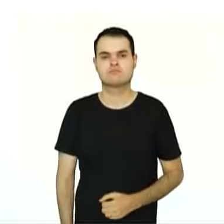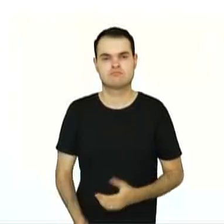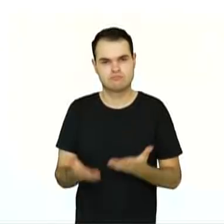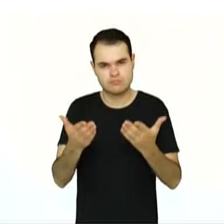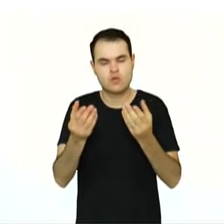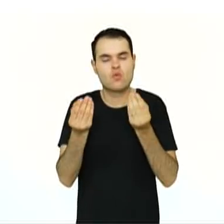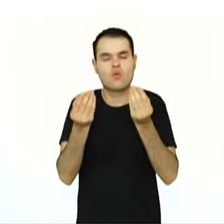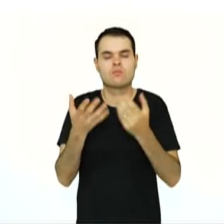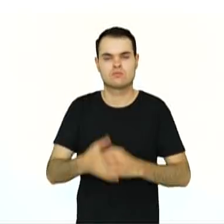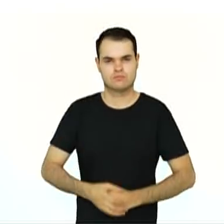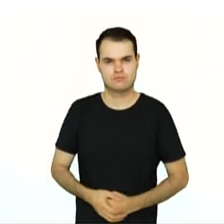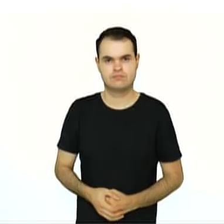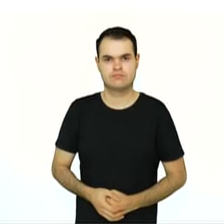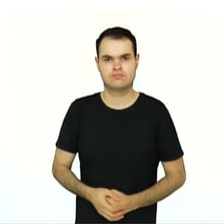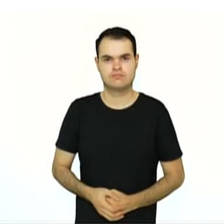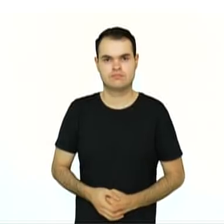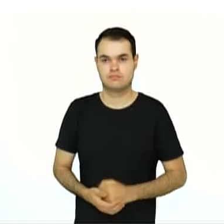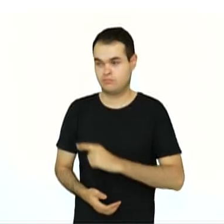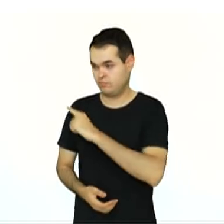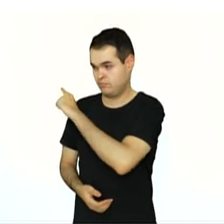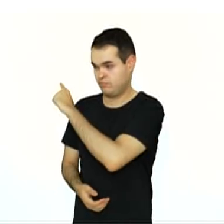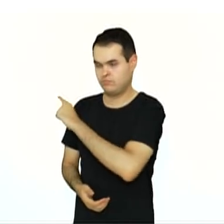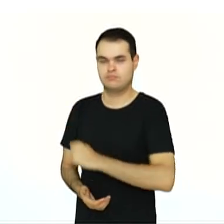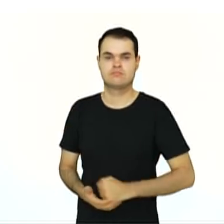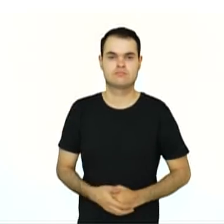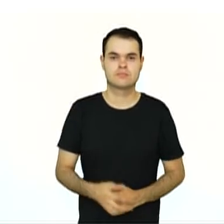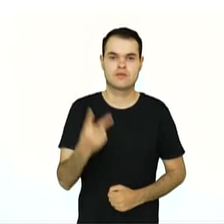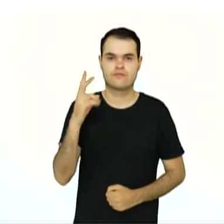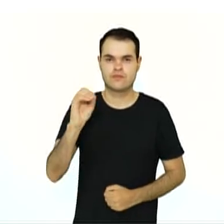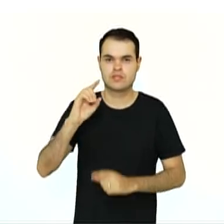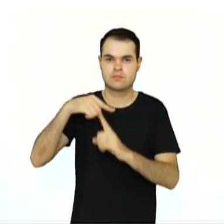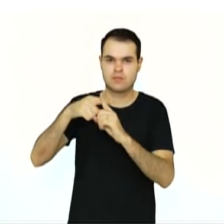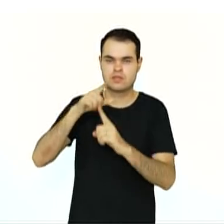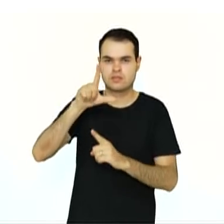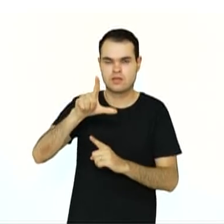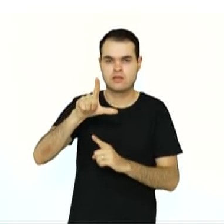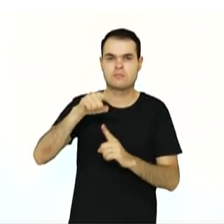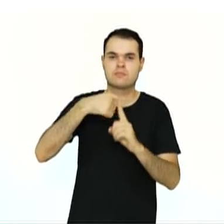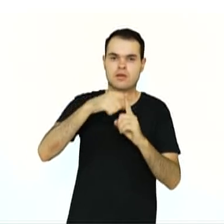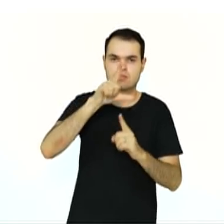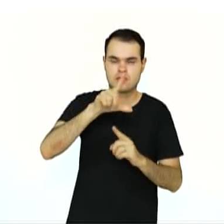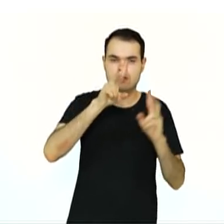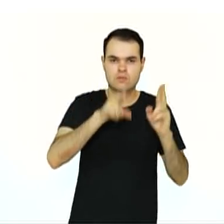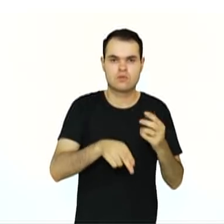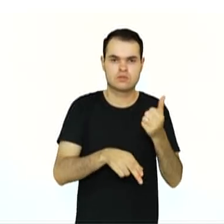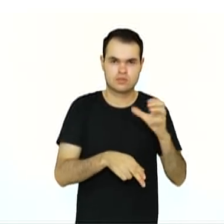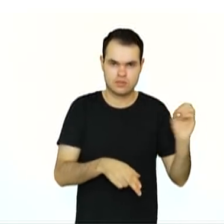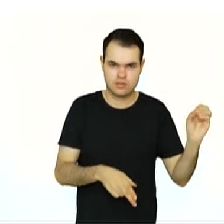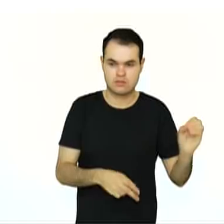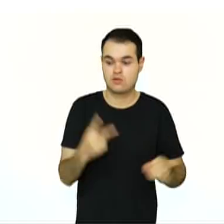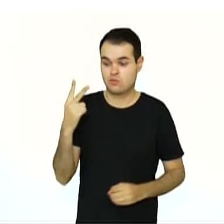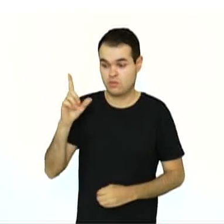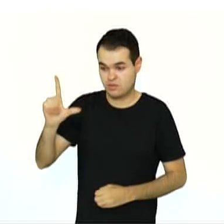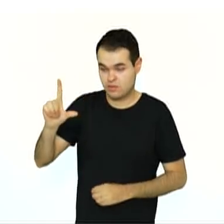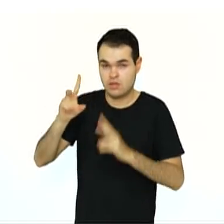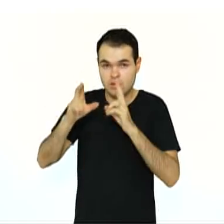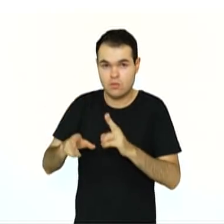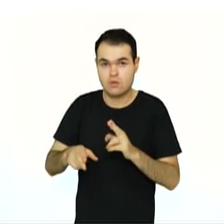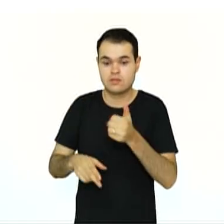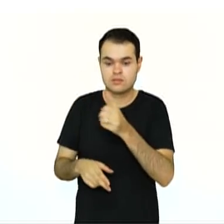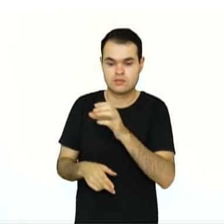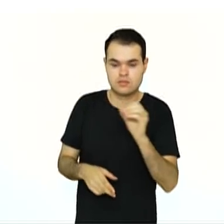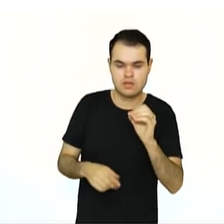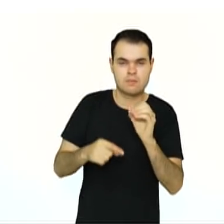mim. Como é que ele vai ficar? Ó, 20 mais L é igual a 100. 2L é igual a 100 menos